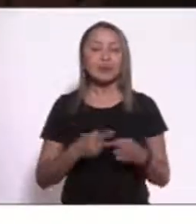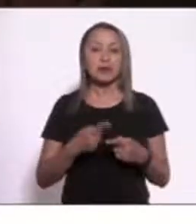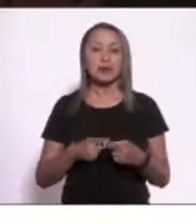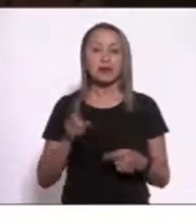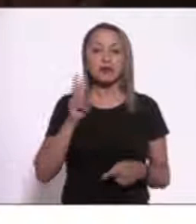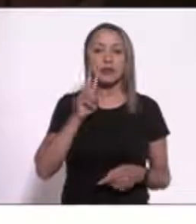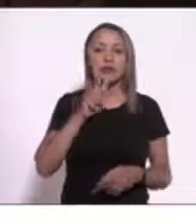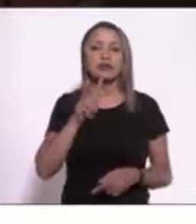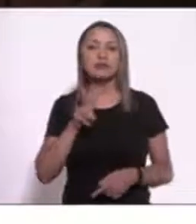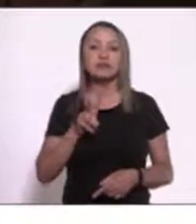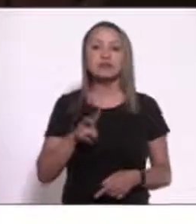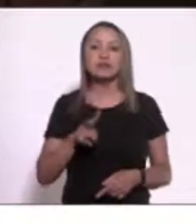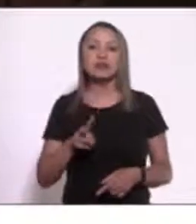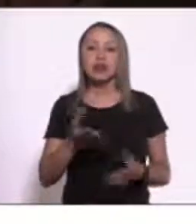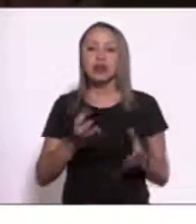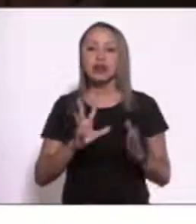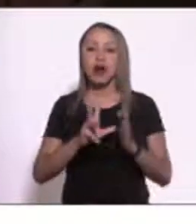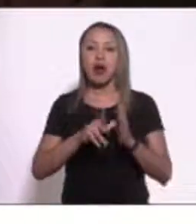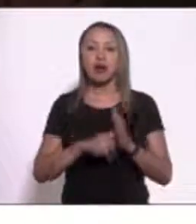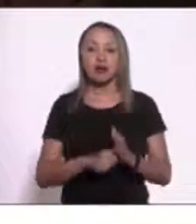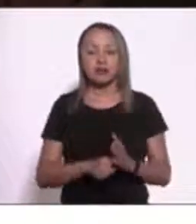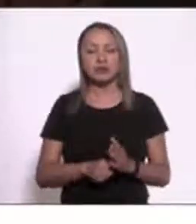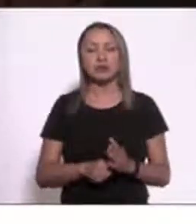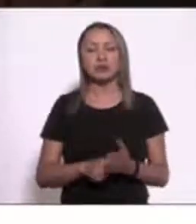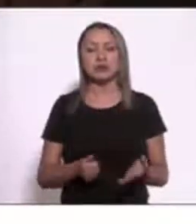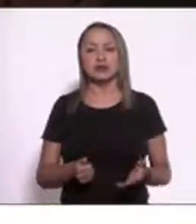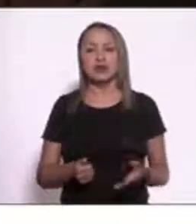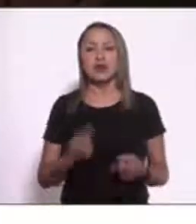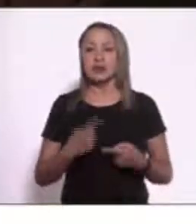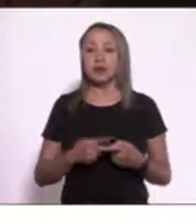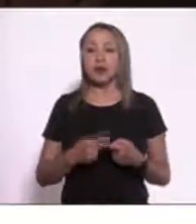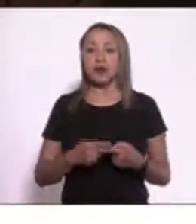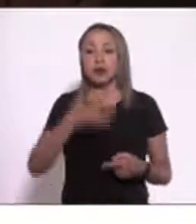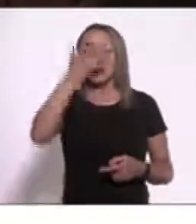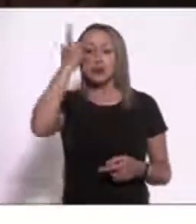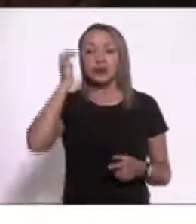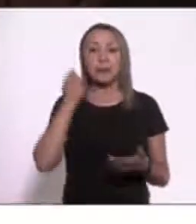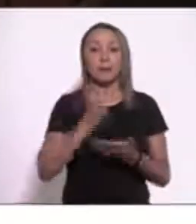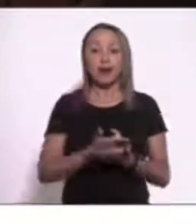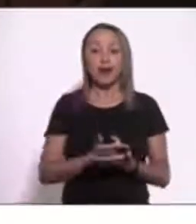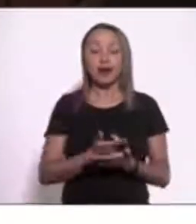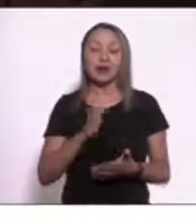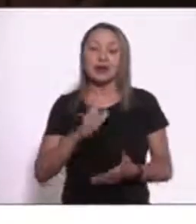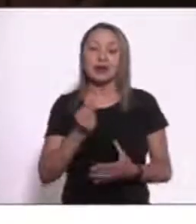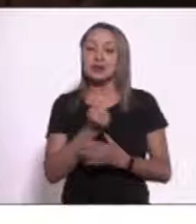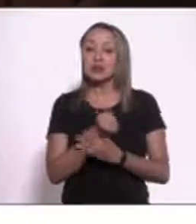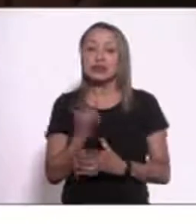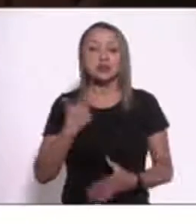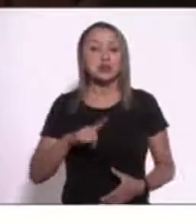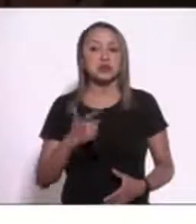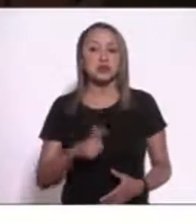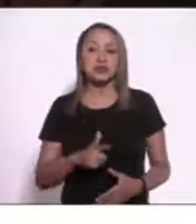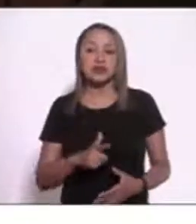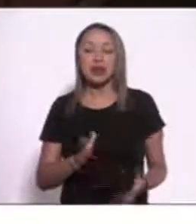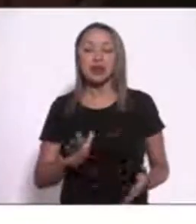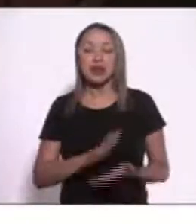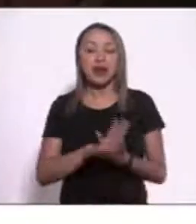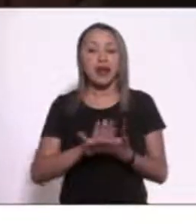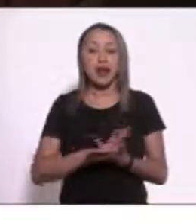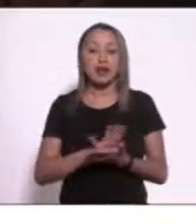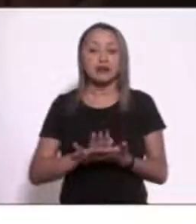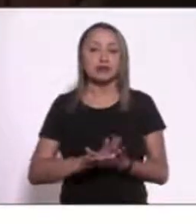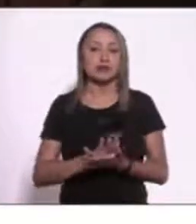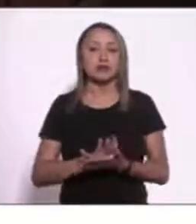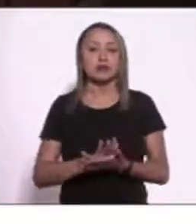arrecadar. Evidentemente que nada disso é oferecido ao contribuinte a ponto de tornar minimamente plausível